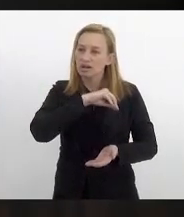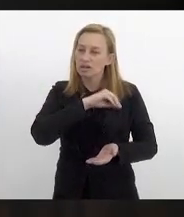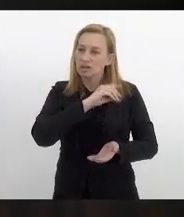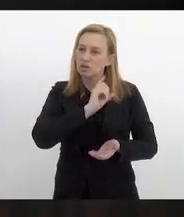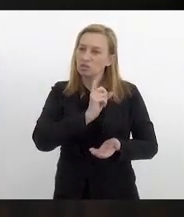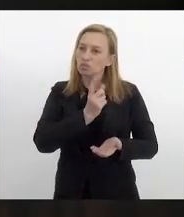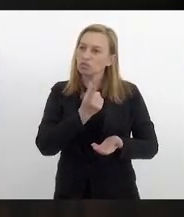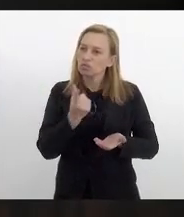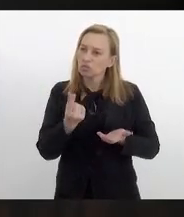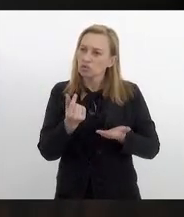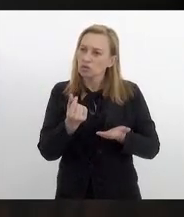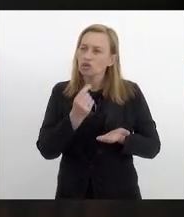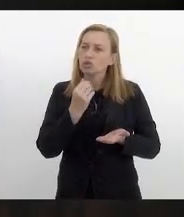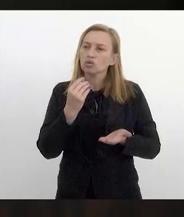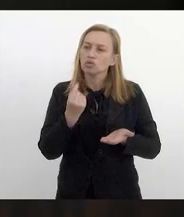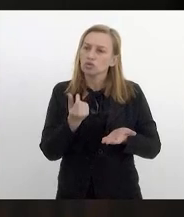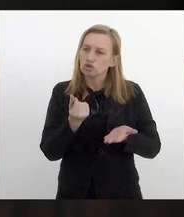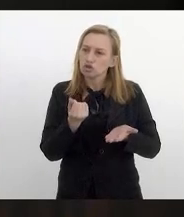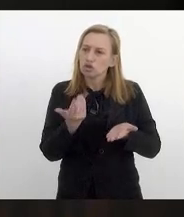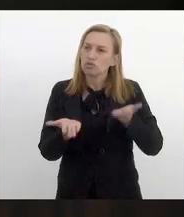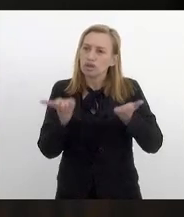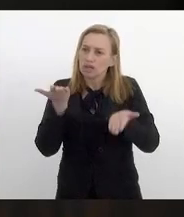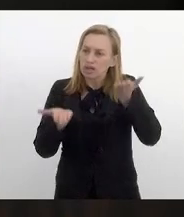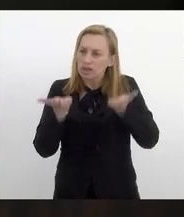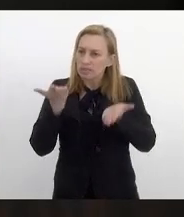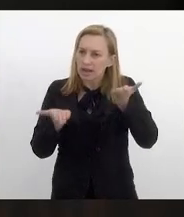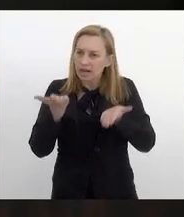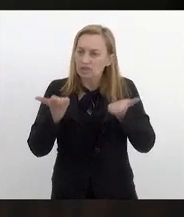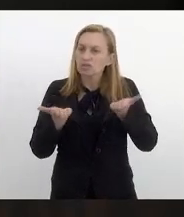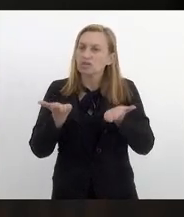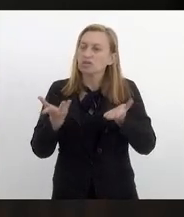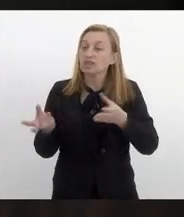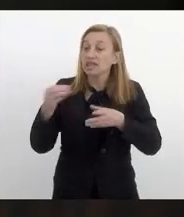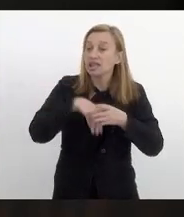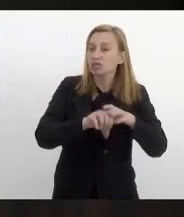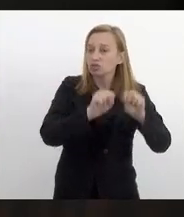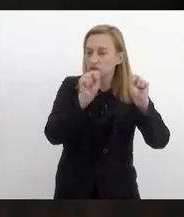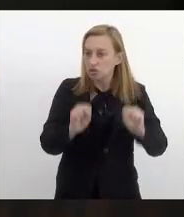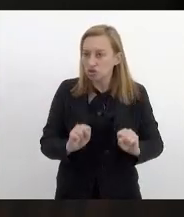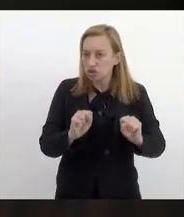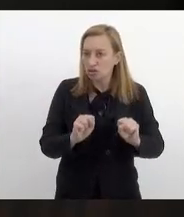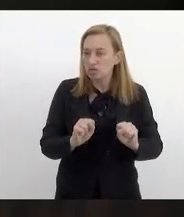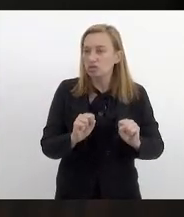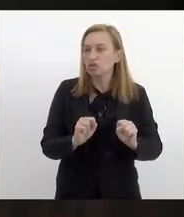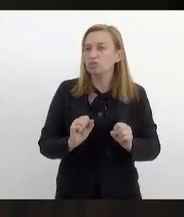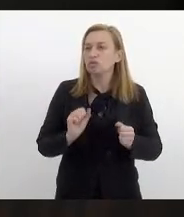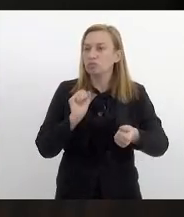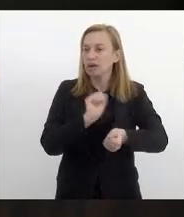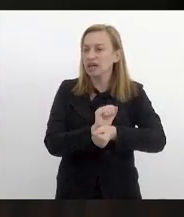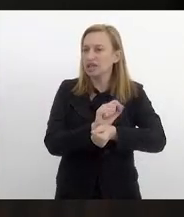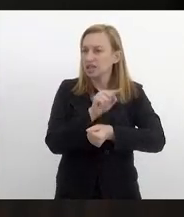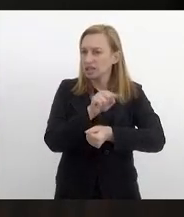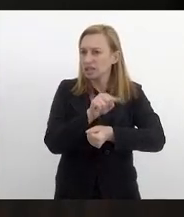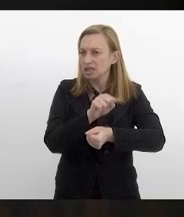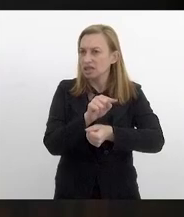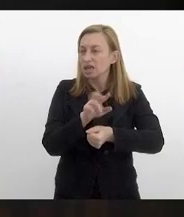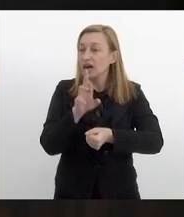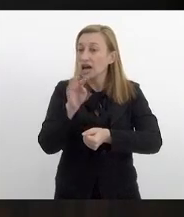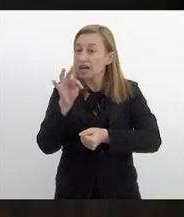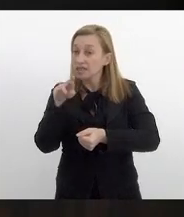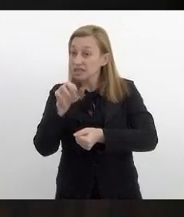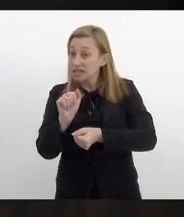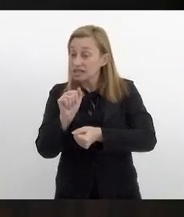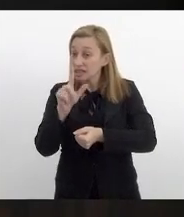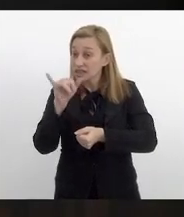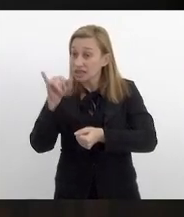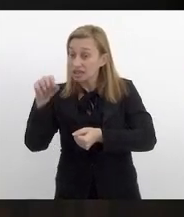regime. Vamos estar no regime. Então, nós estamos botando uma trava ali que a receita corrente líquida tem que